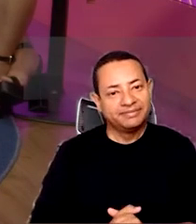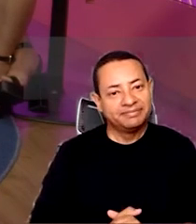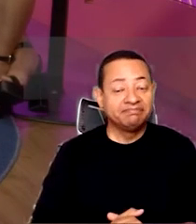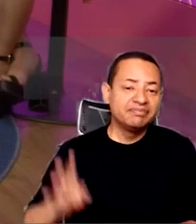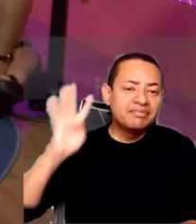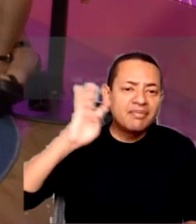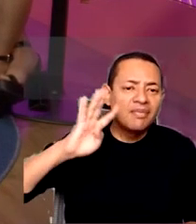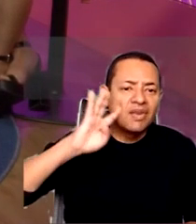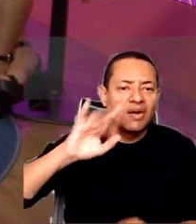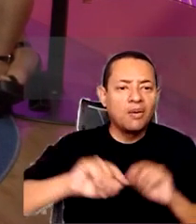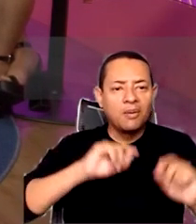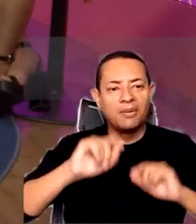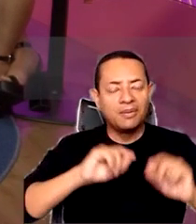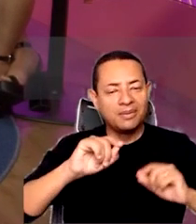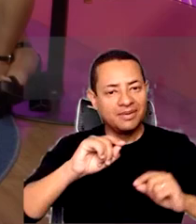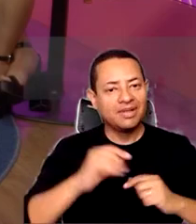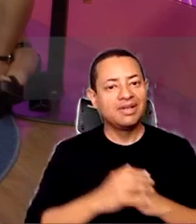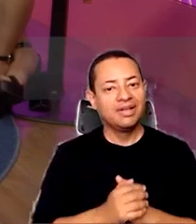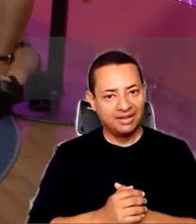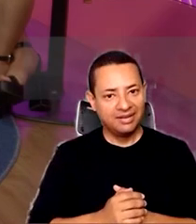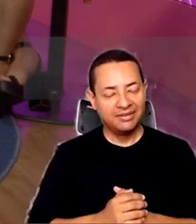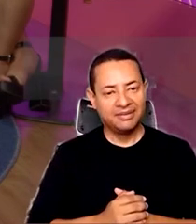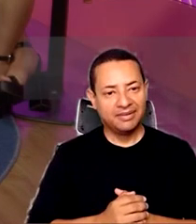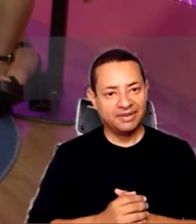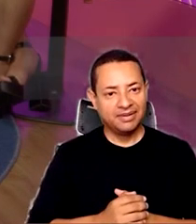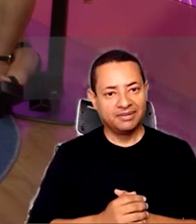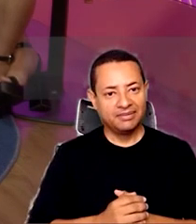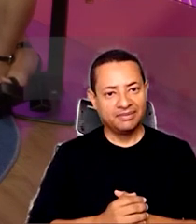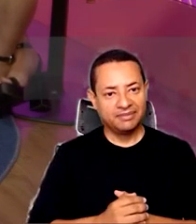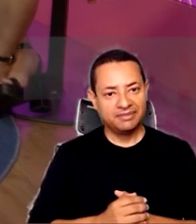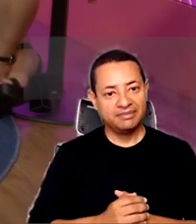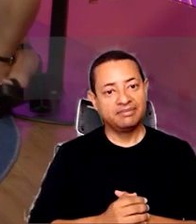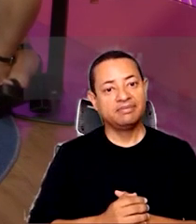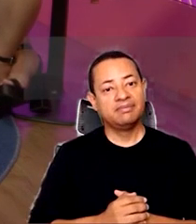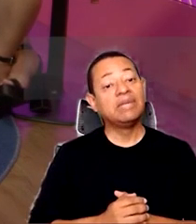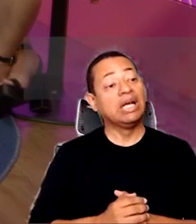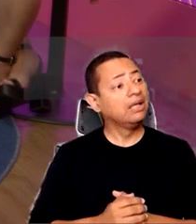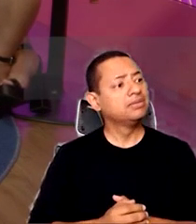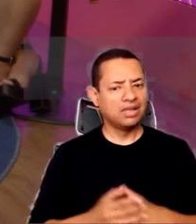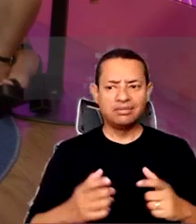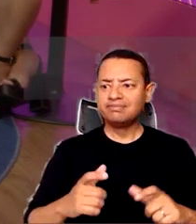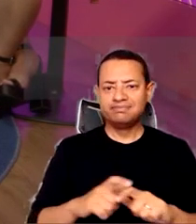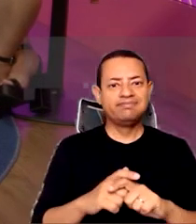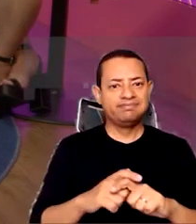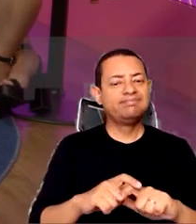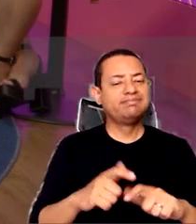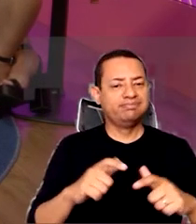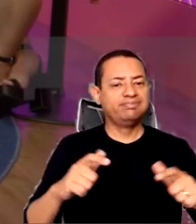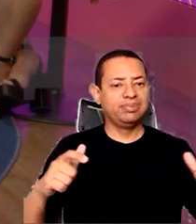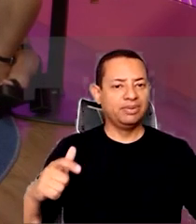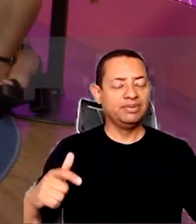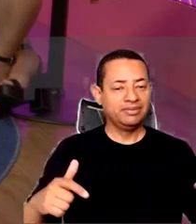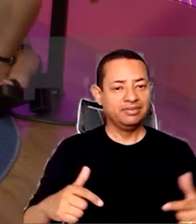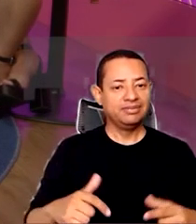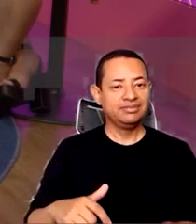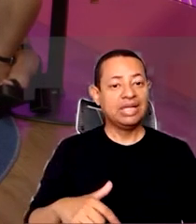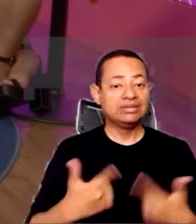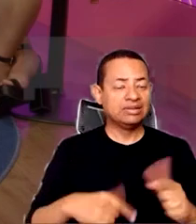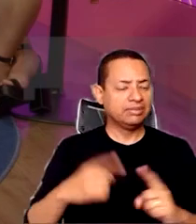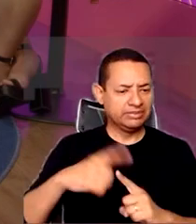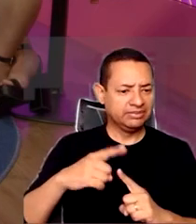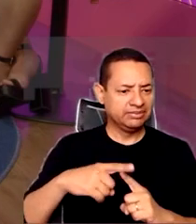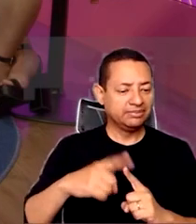interessante disso né é que é um um nicho que está em expansão né em